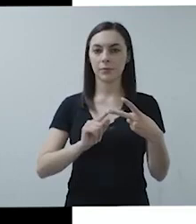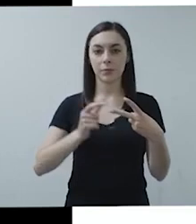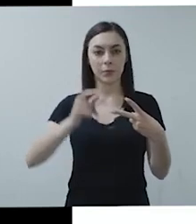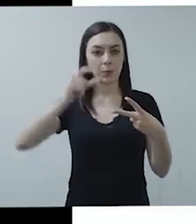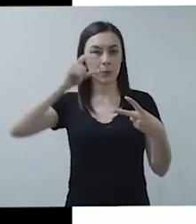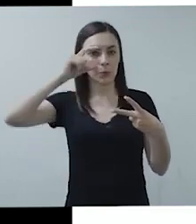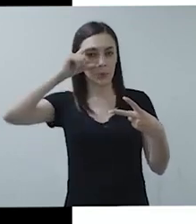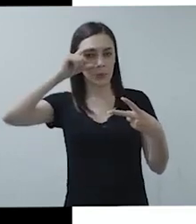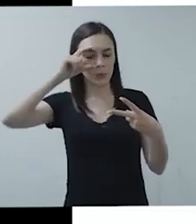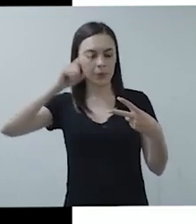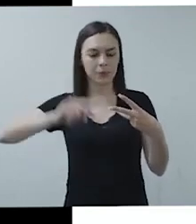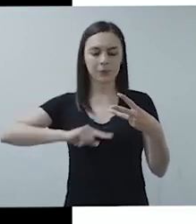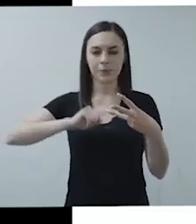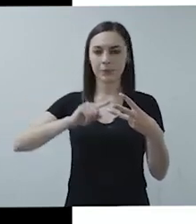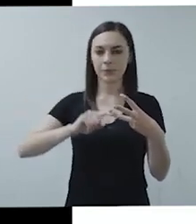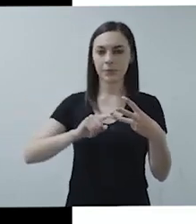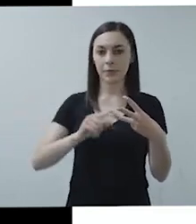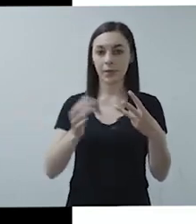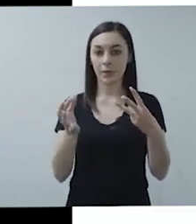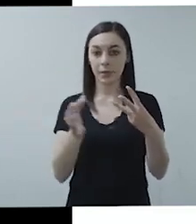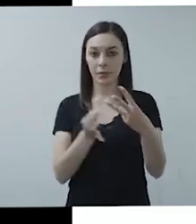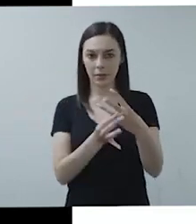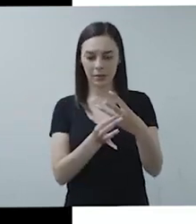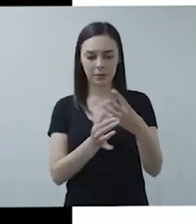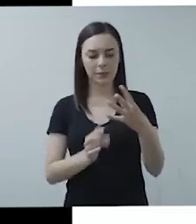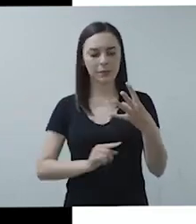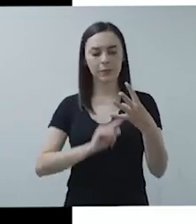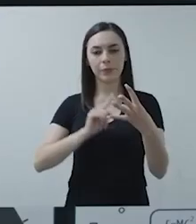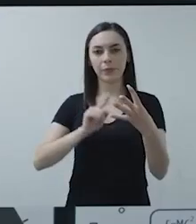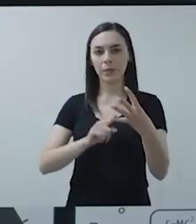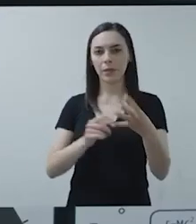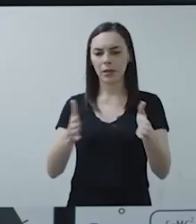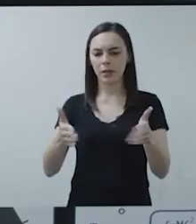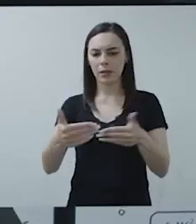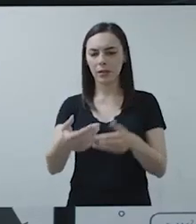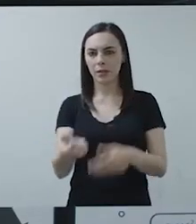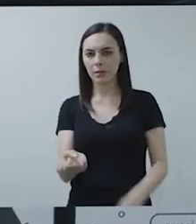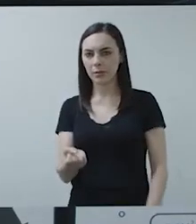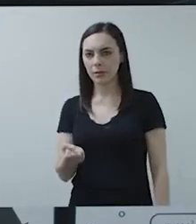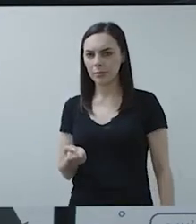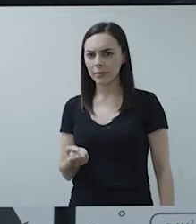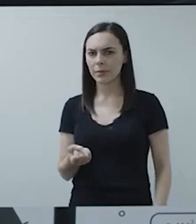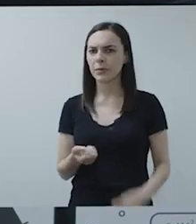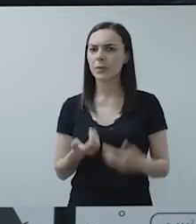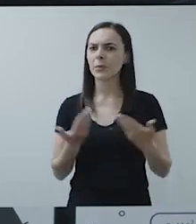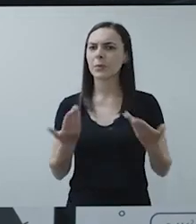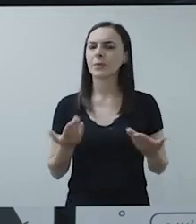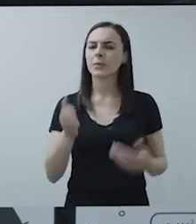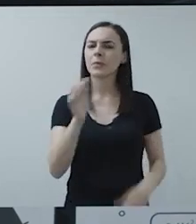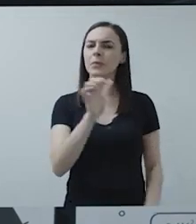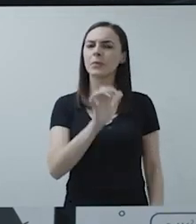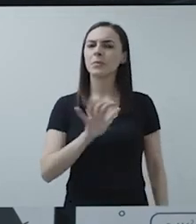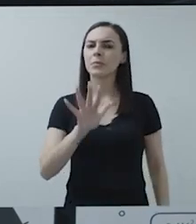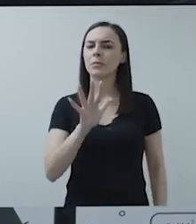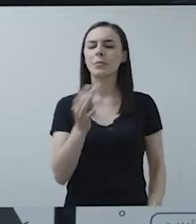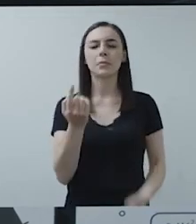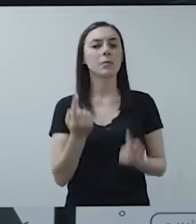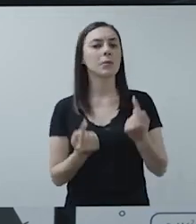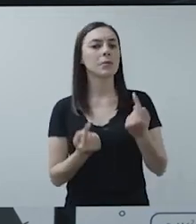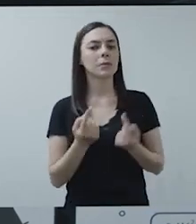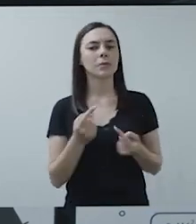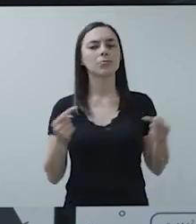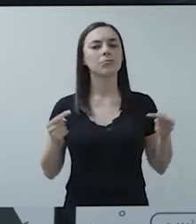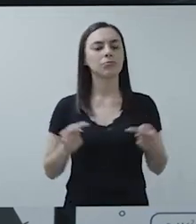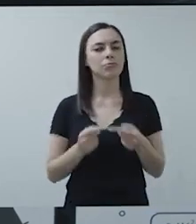óculos, o anel e a gaveta. Qual dessas imagens aqui